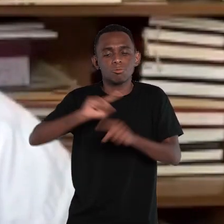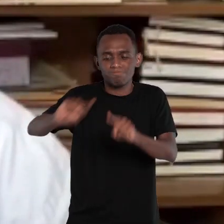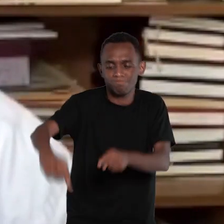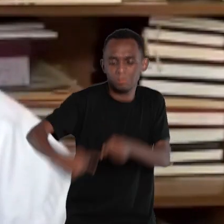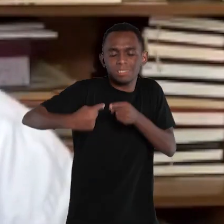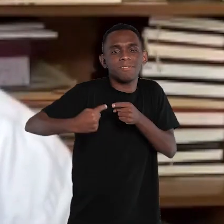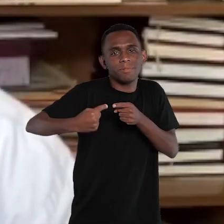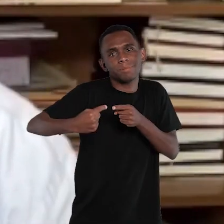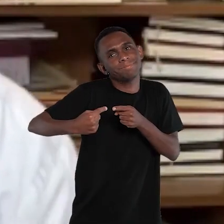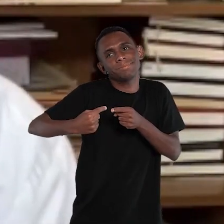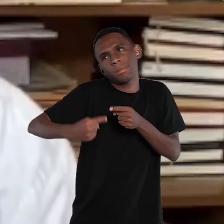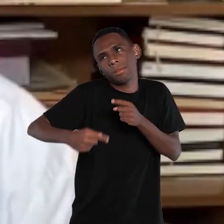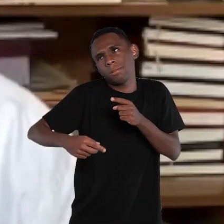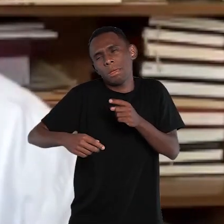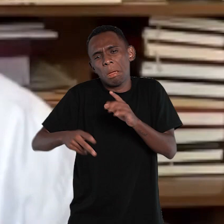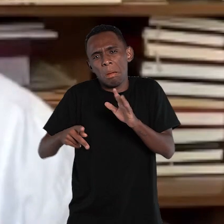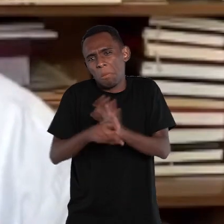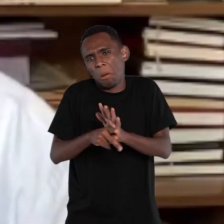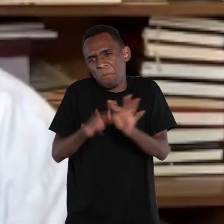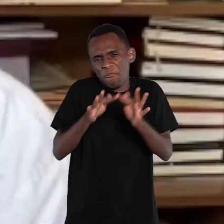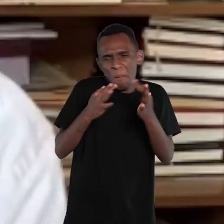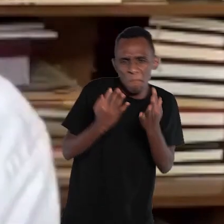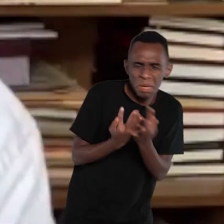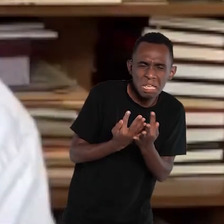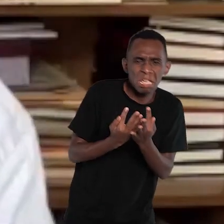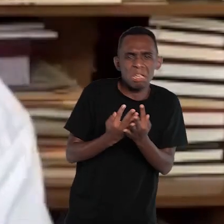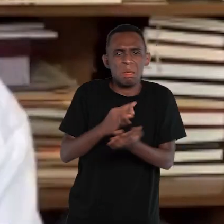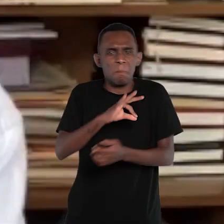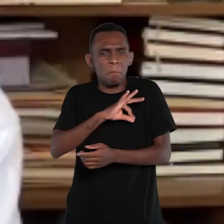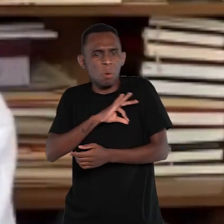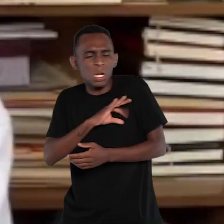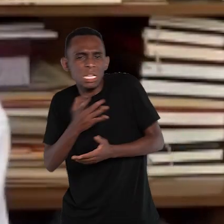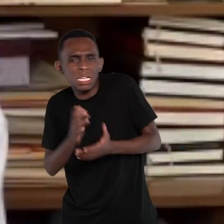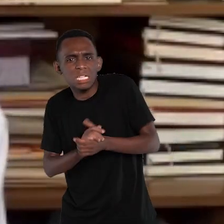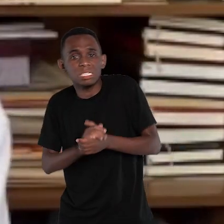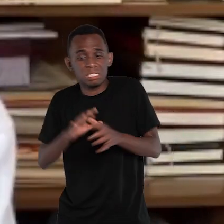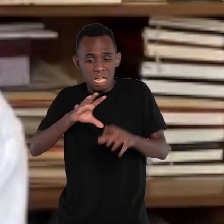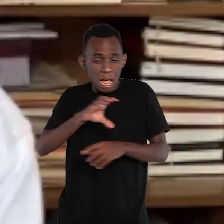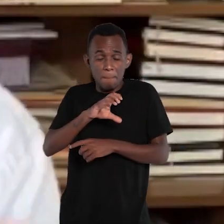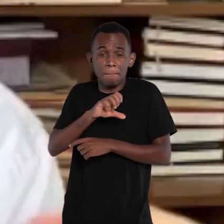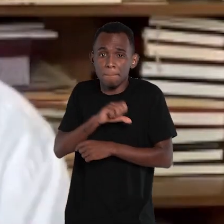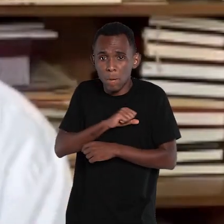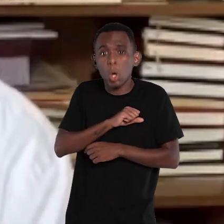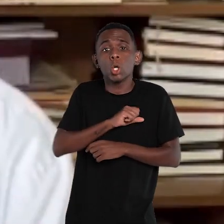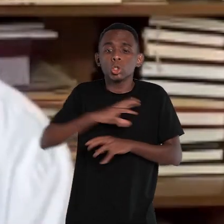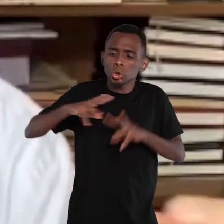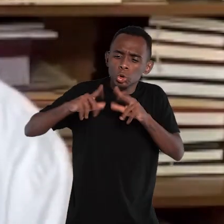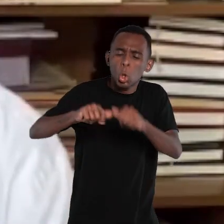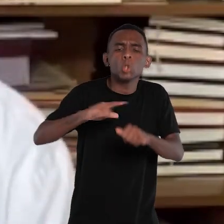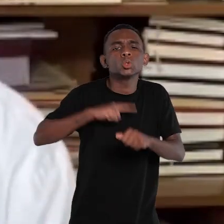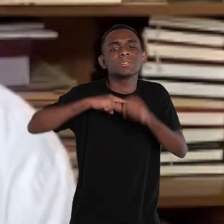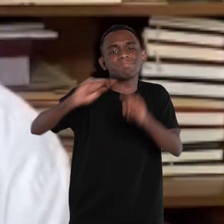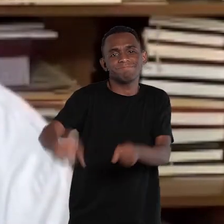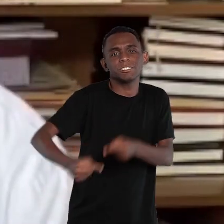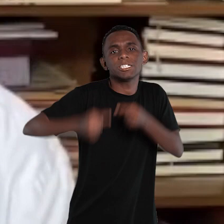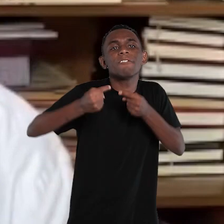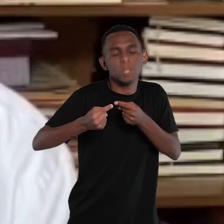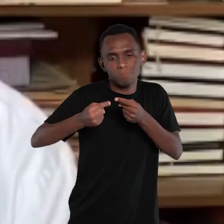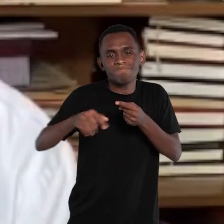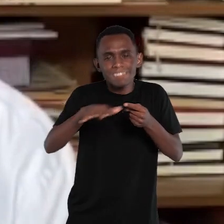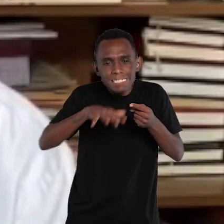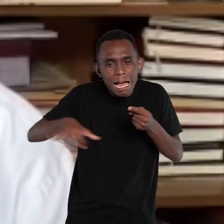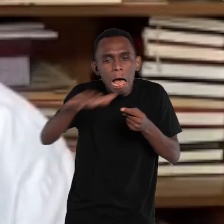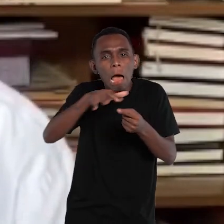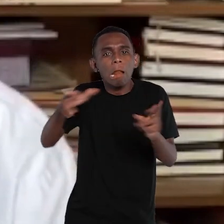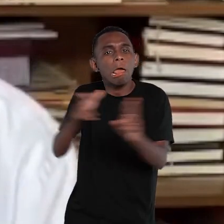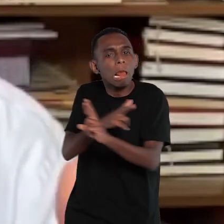confronto. Seja familiar, seja policial, seja amoroso, os contos todos,